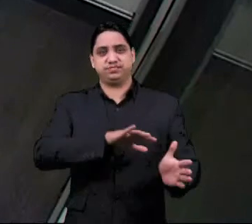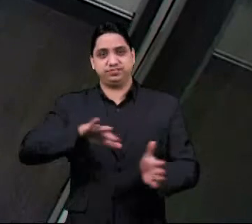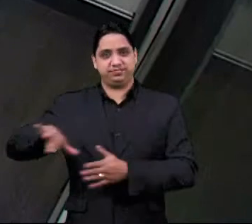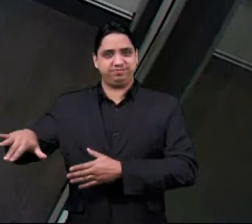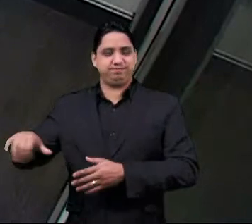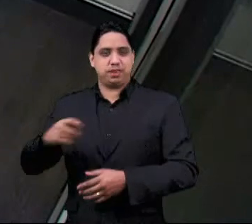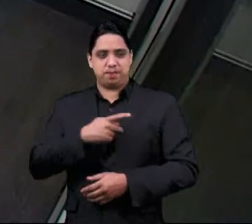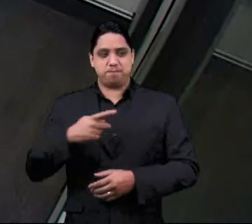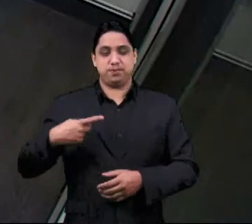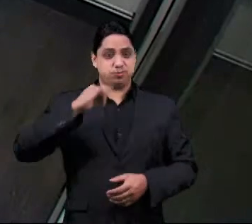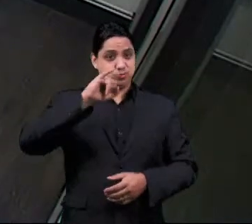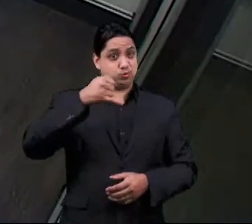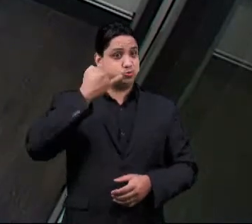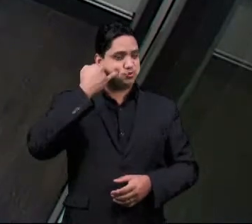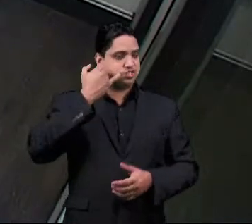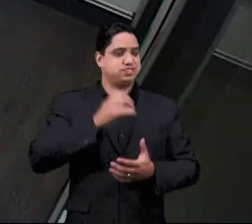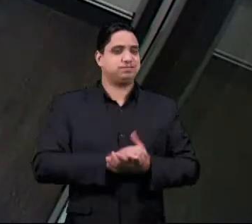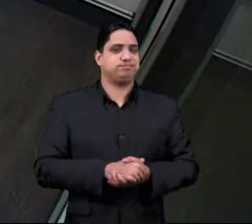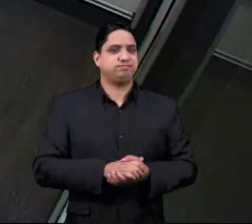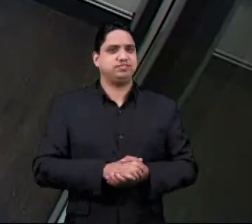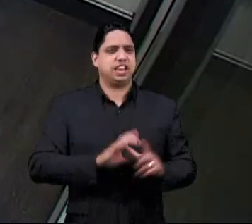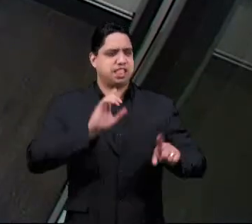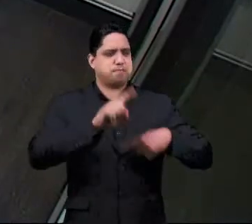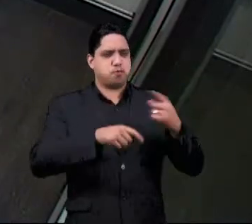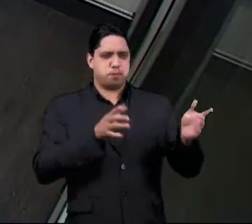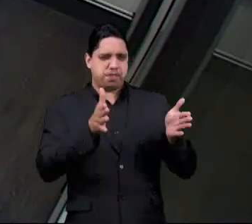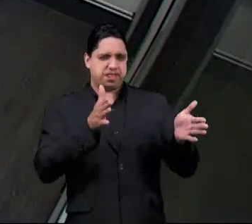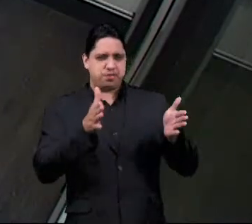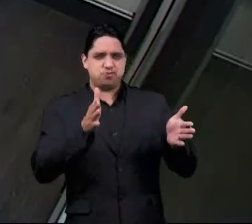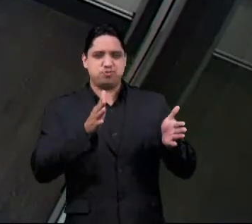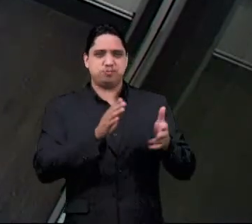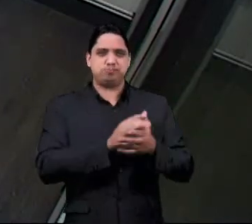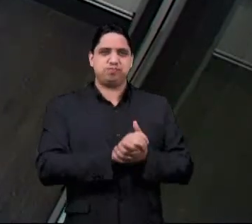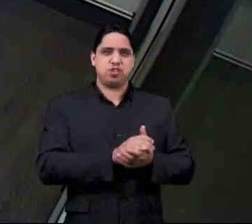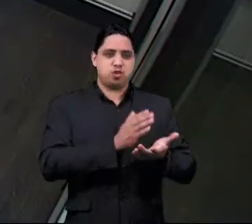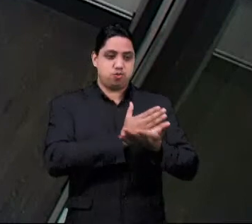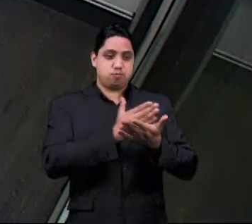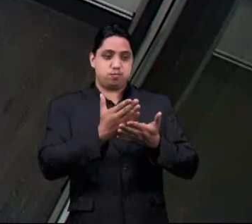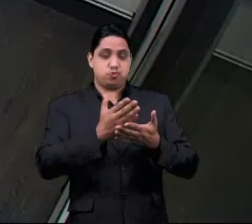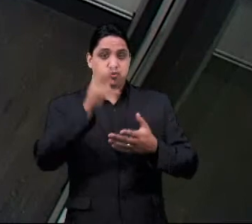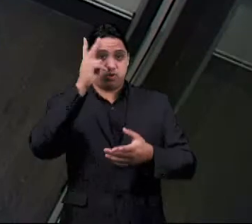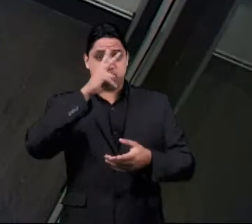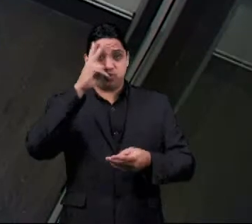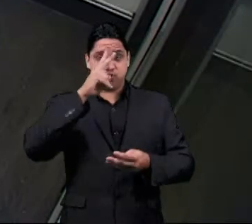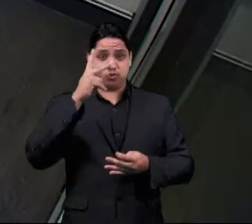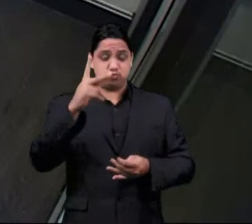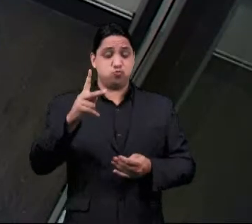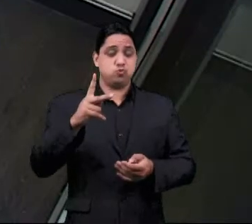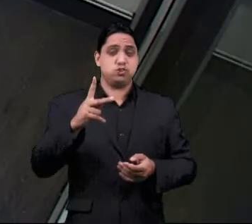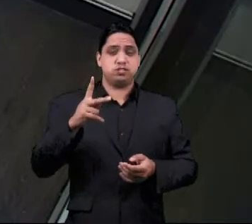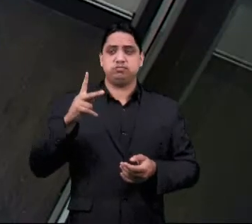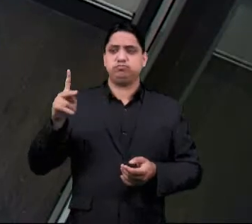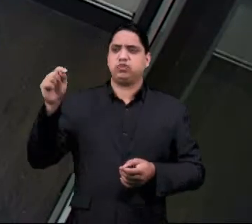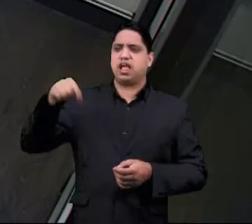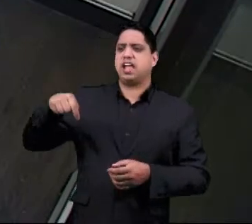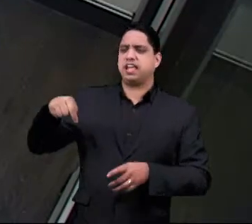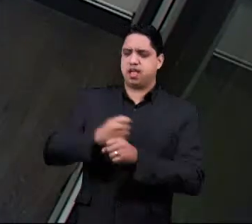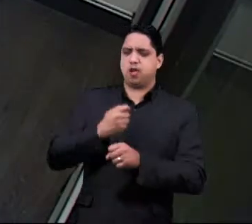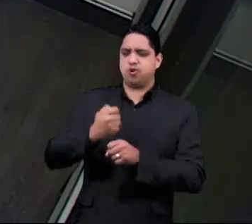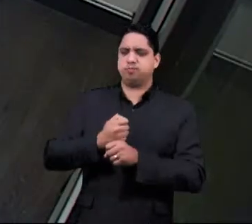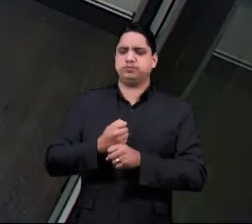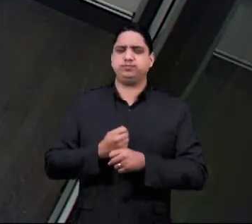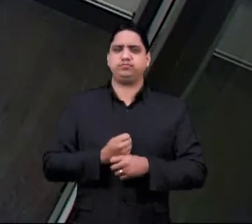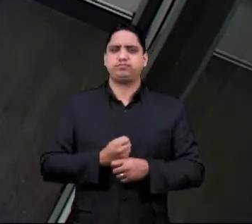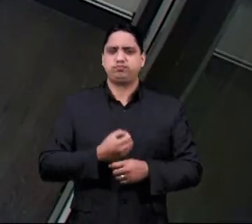Depois desse período, quer dizer, você começou a sua história nesta obra